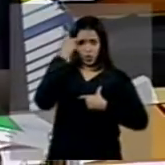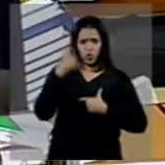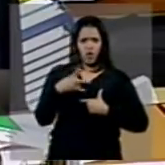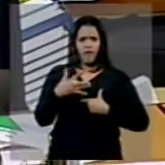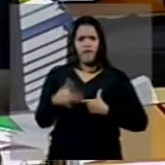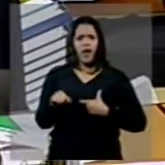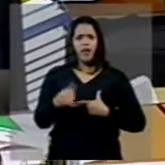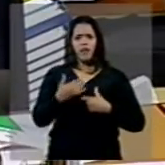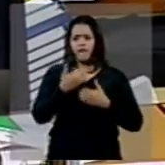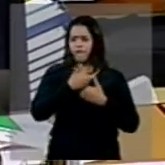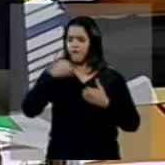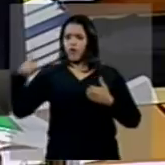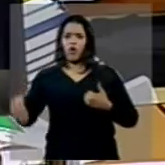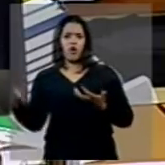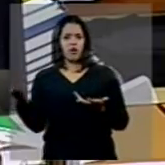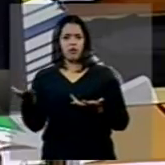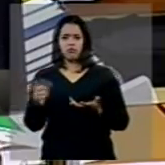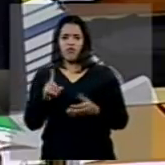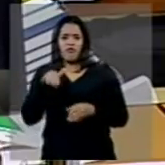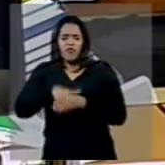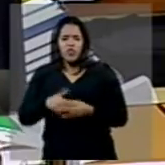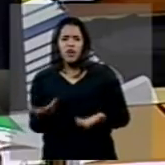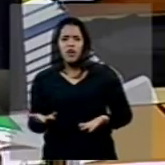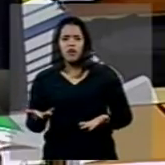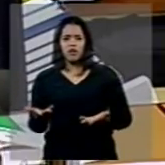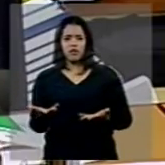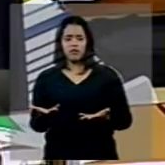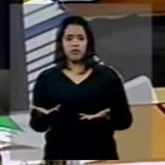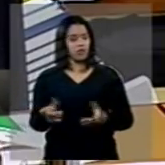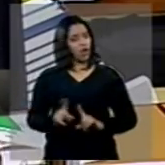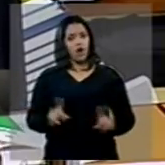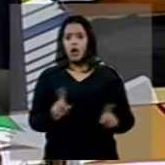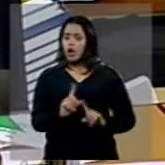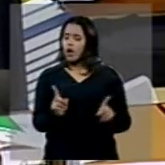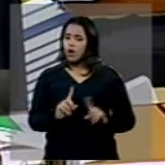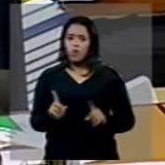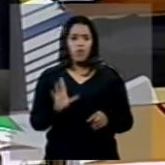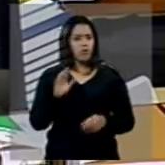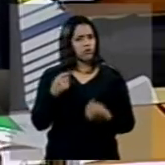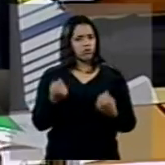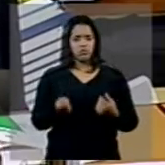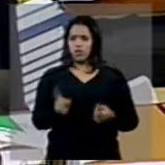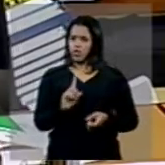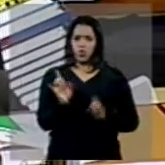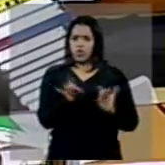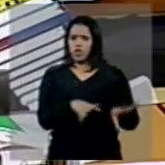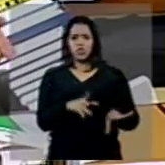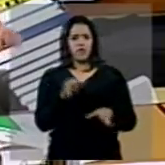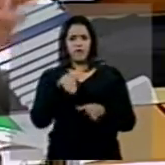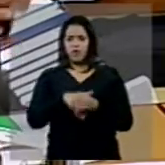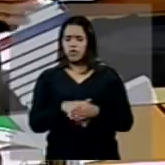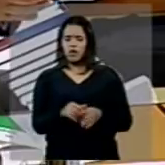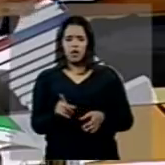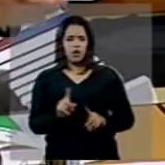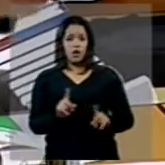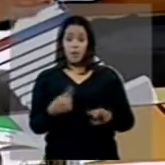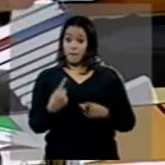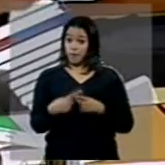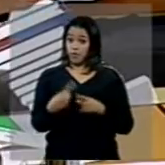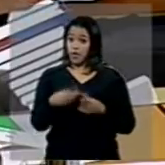certame? Deixará de votar? Não, não deixará de votar, porque mesmo